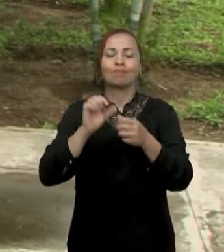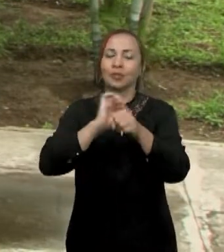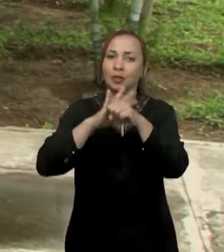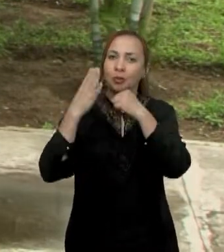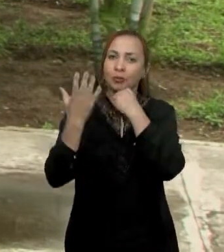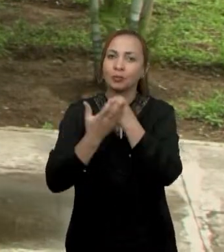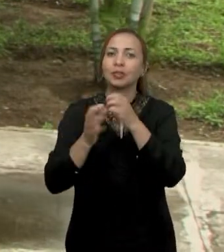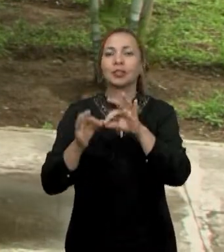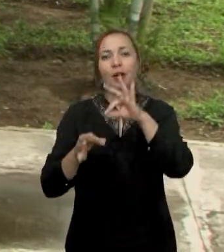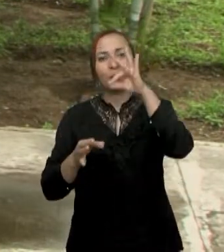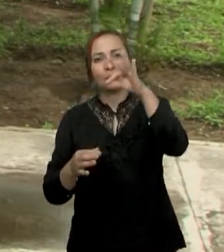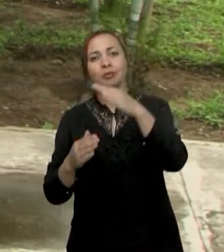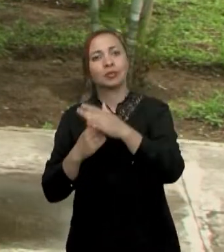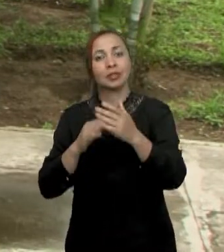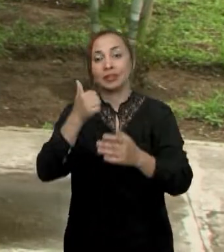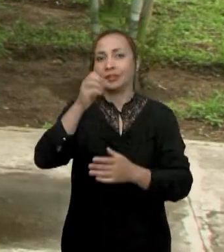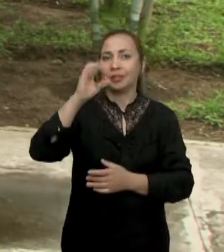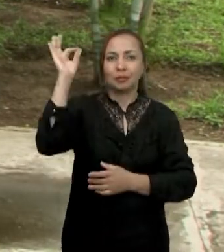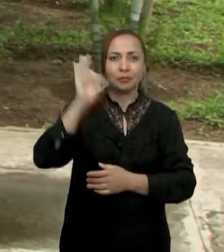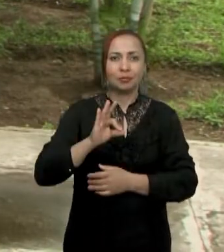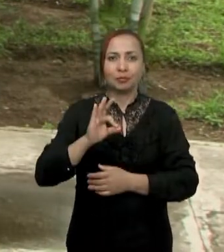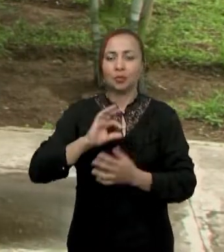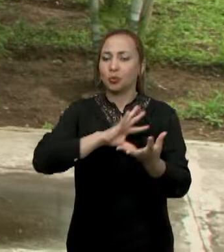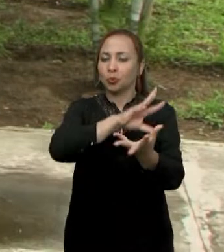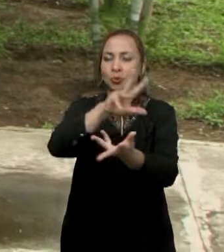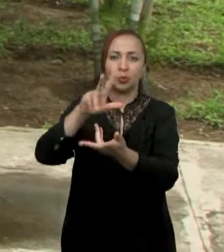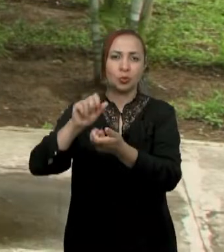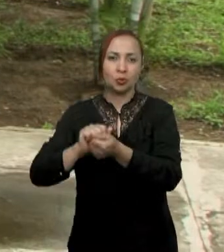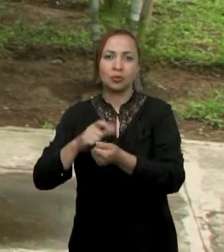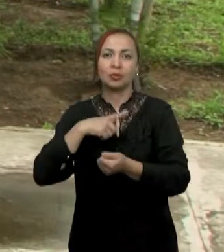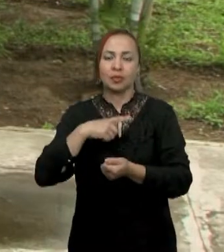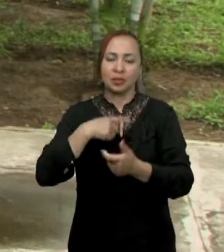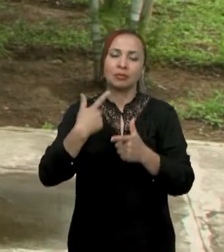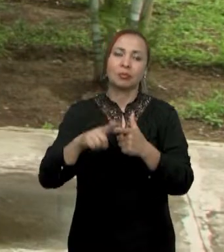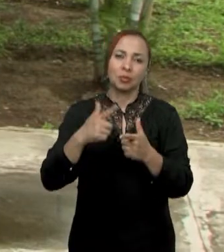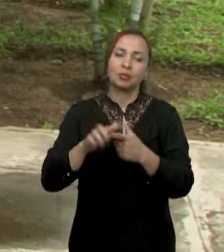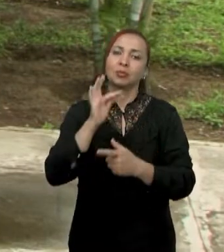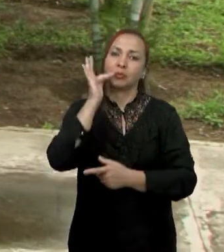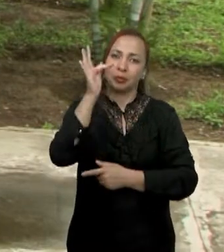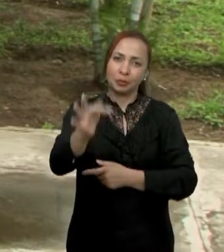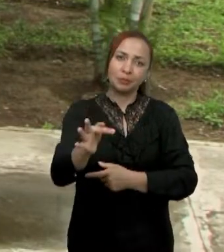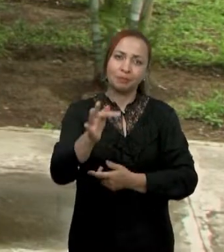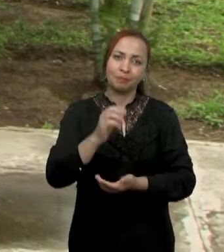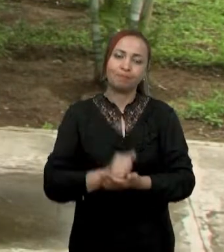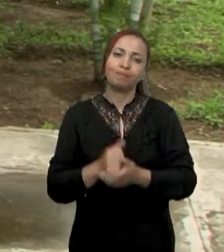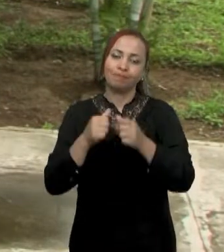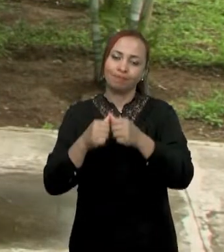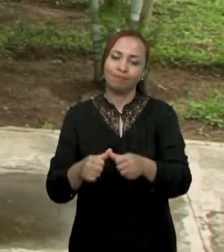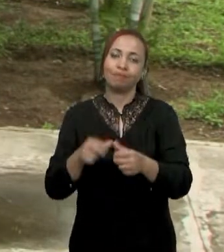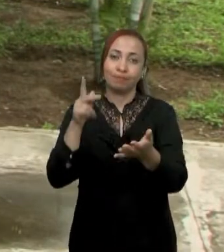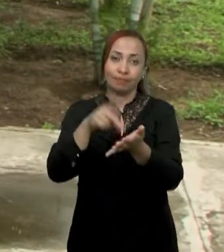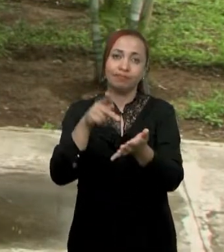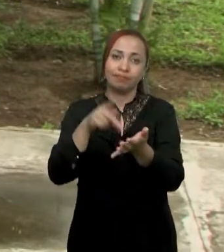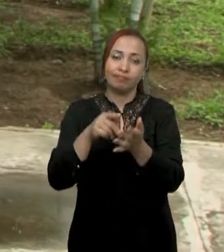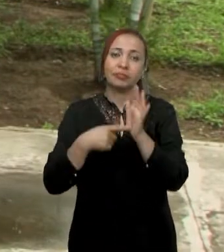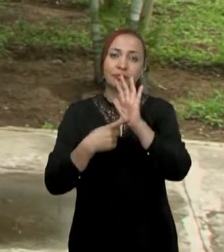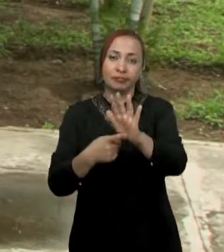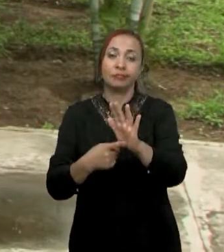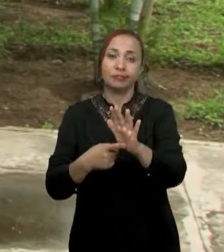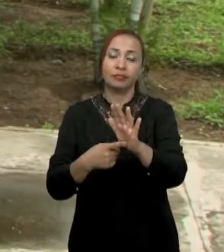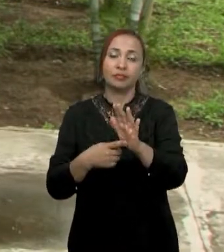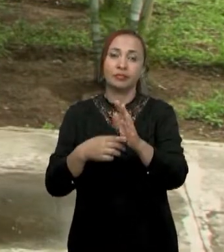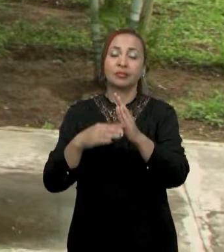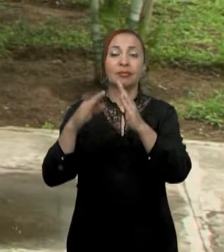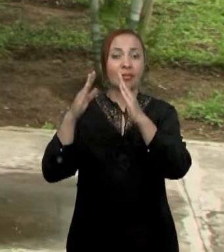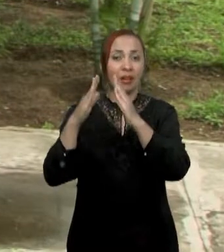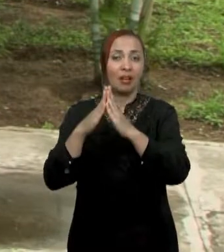prazo, mas estima que 10% da população em todo o mundo terão sequelas. Uma realidade mostrada nos